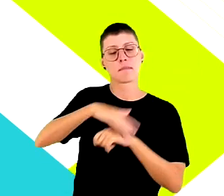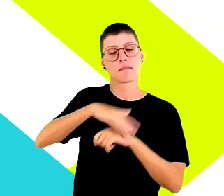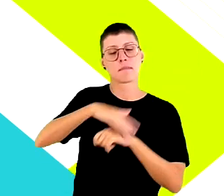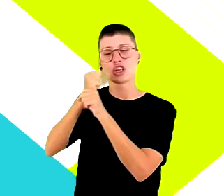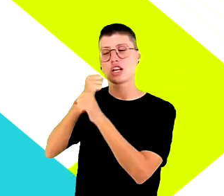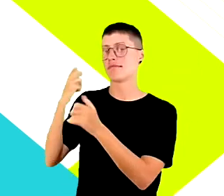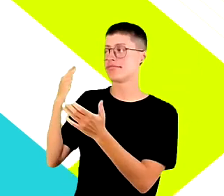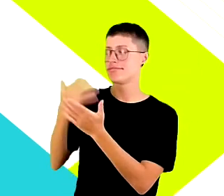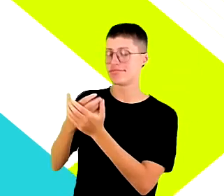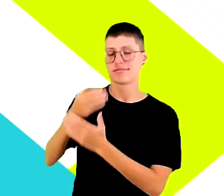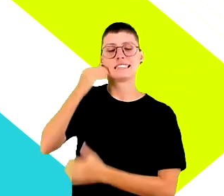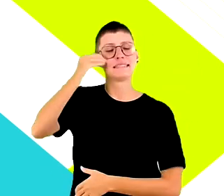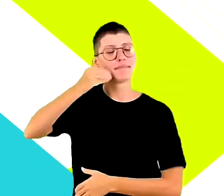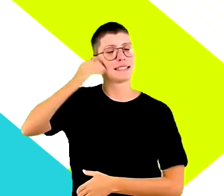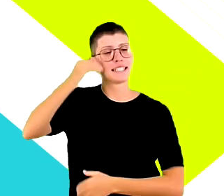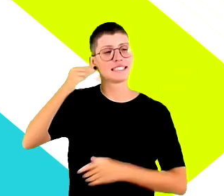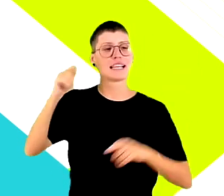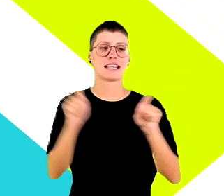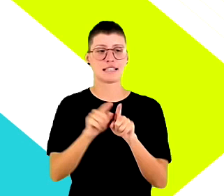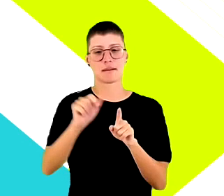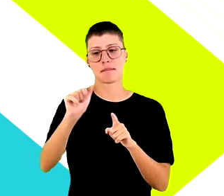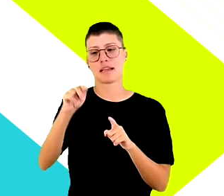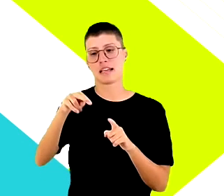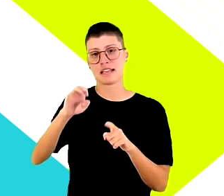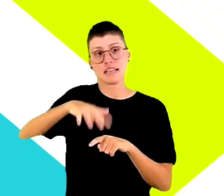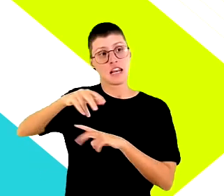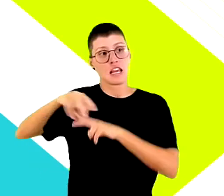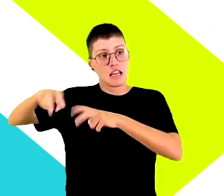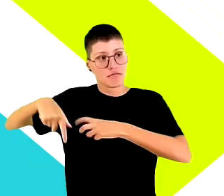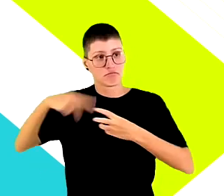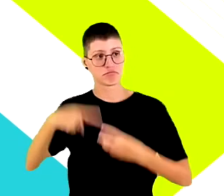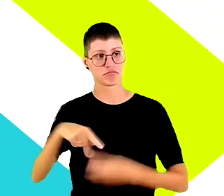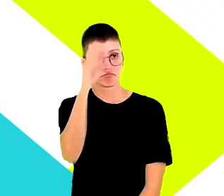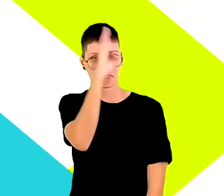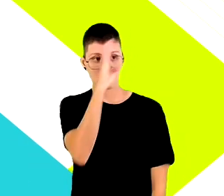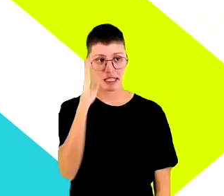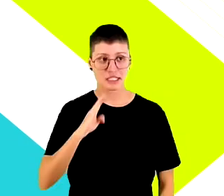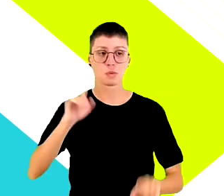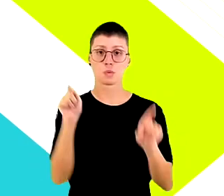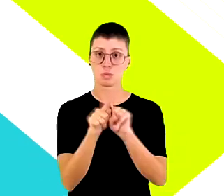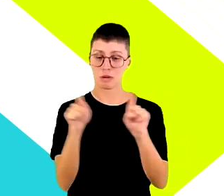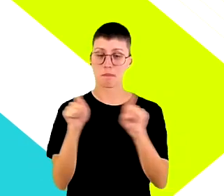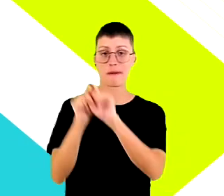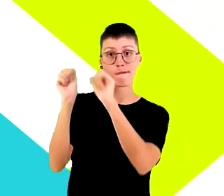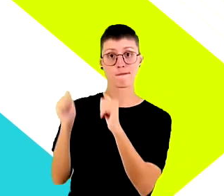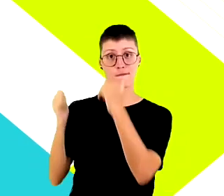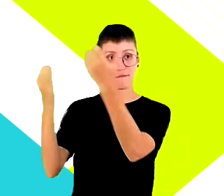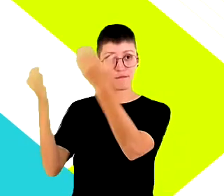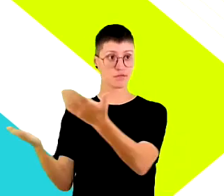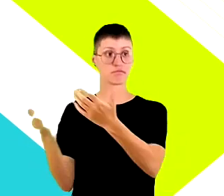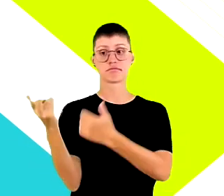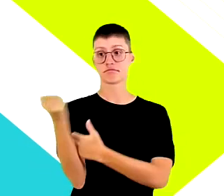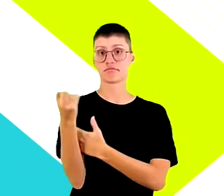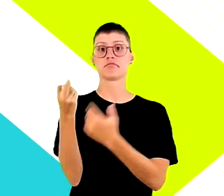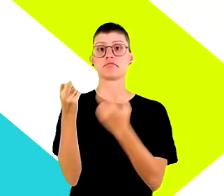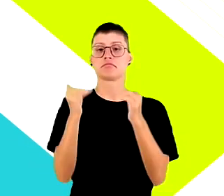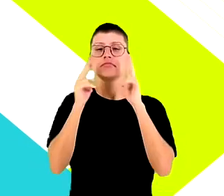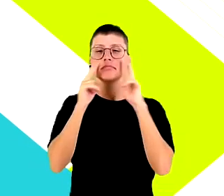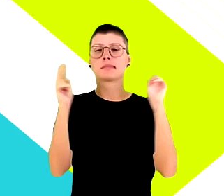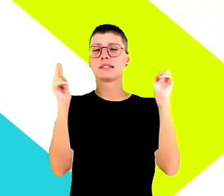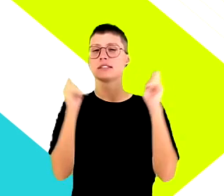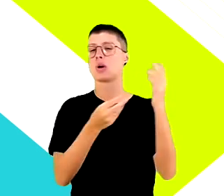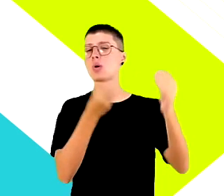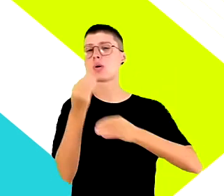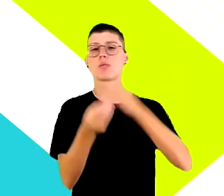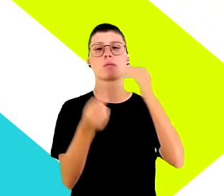setor, e Aline do mercado agrícola, tanto no Brasil quanto fora. Então, os dois tiveram essa visão, né, como é que a gente conecta esses dois